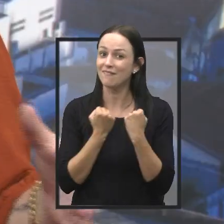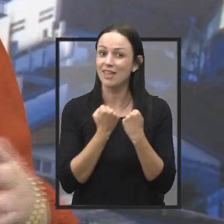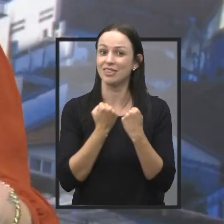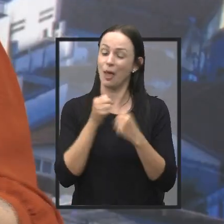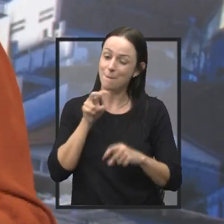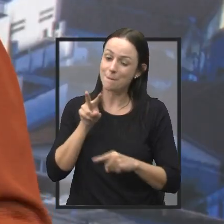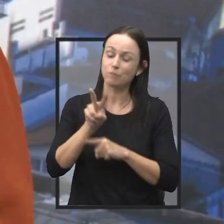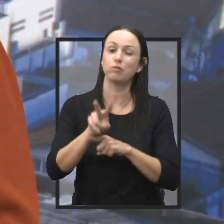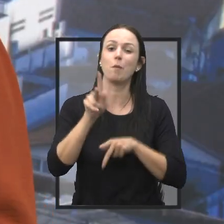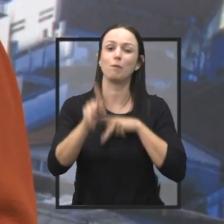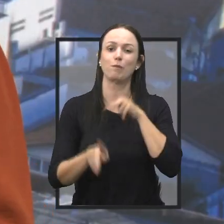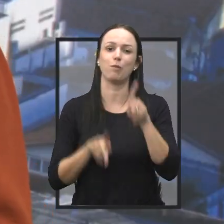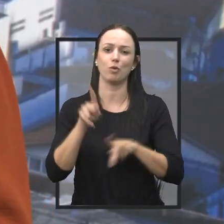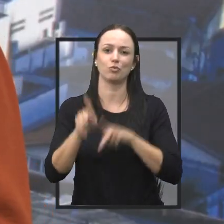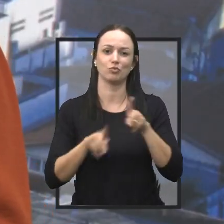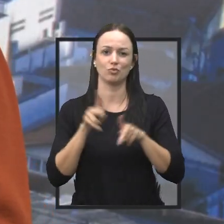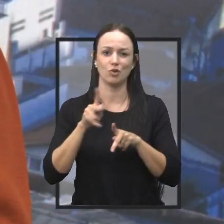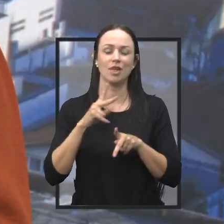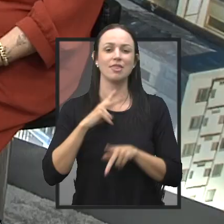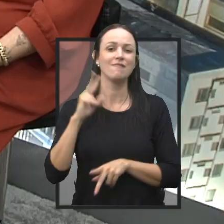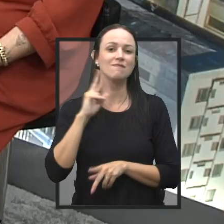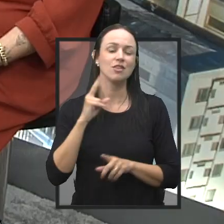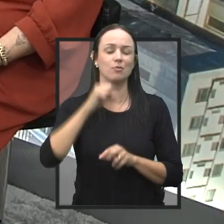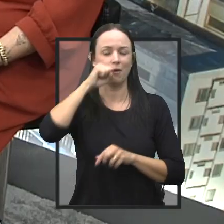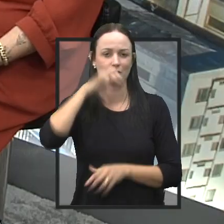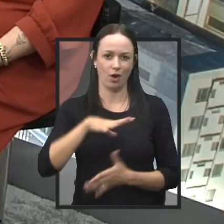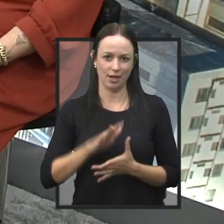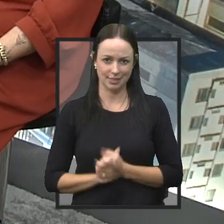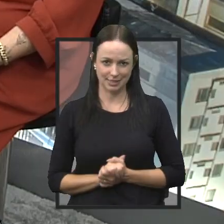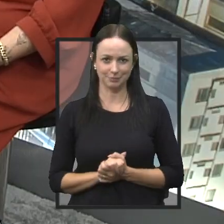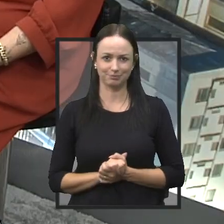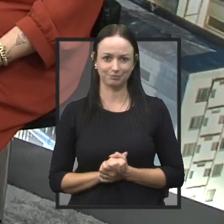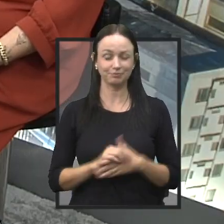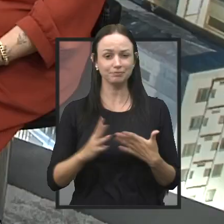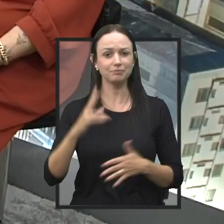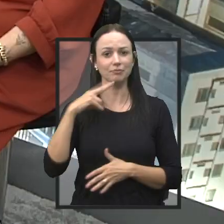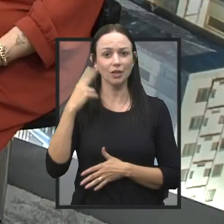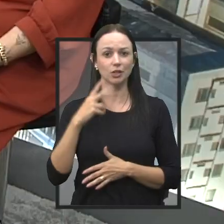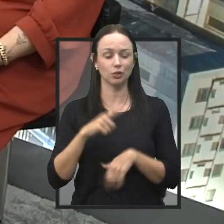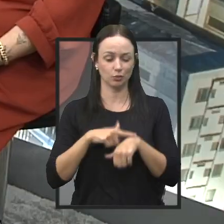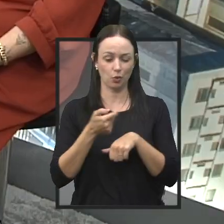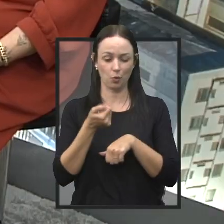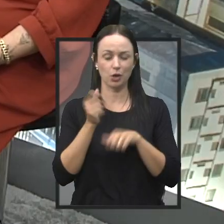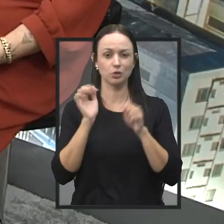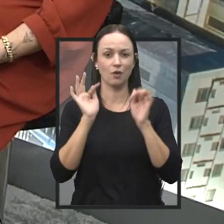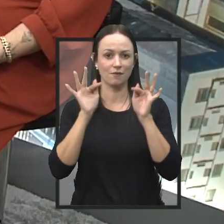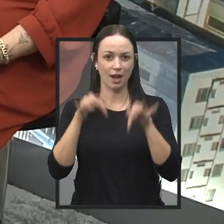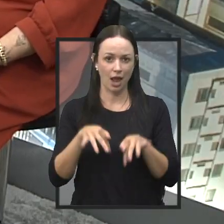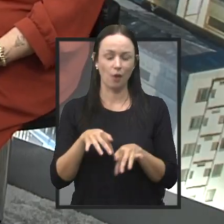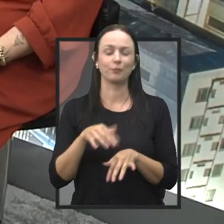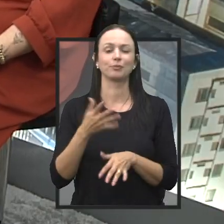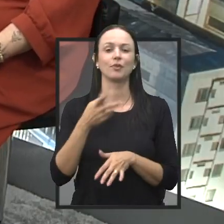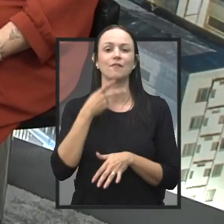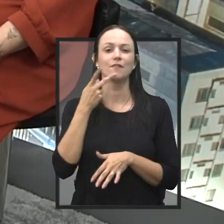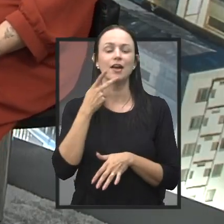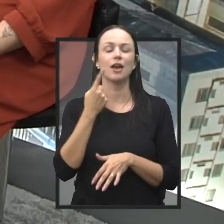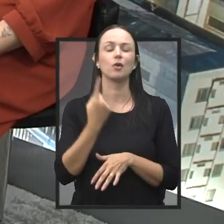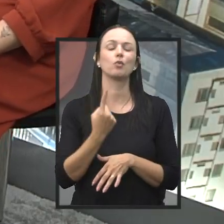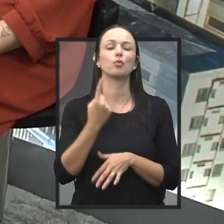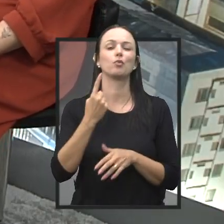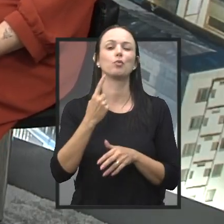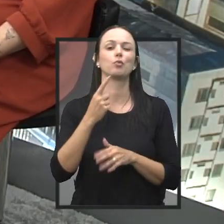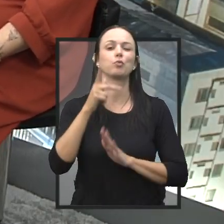muitas das populações vítimas de violência. Vereadora, a gente já vai caminhando para o final, mas a gente tem um minutinho ainda para falar sobre um projeto